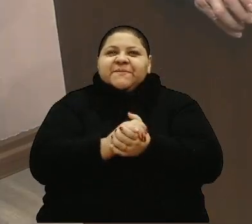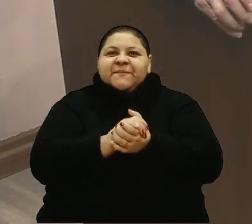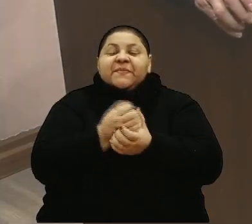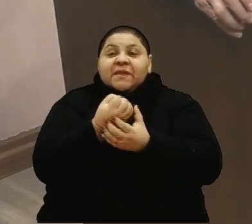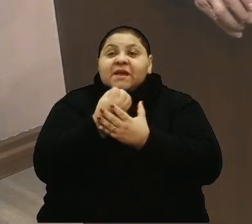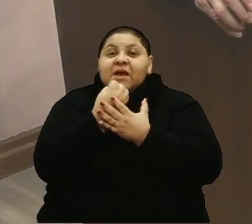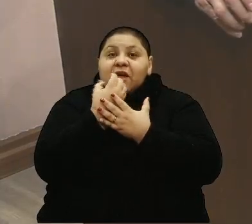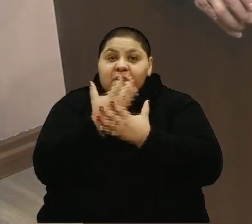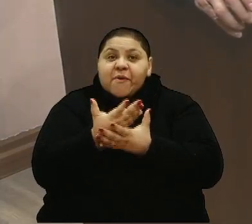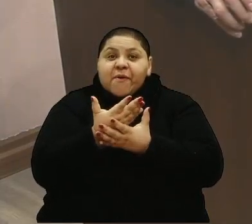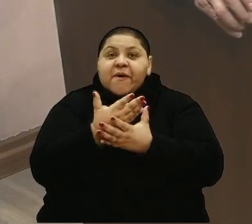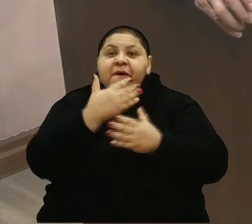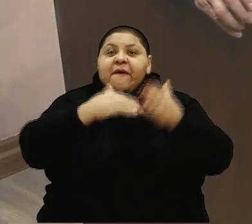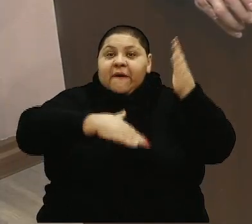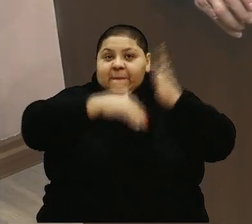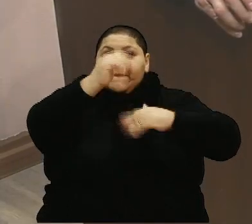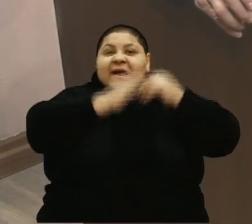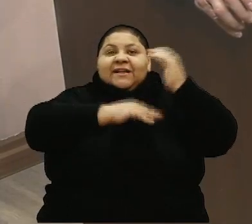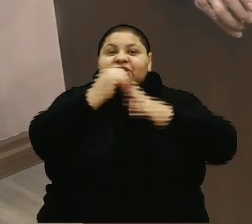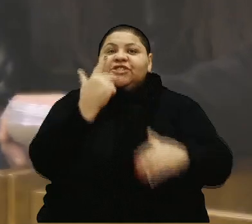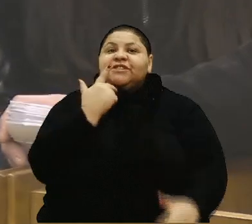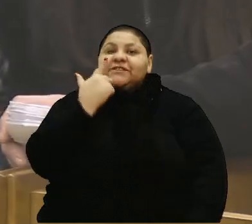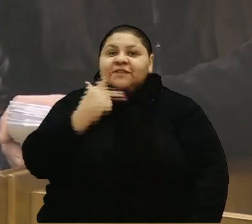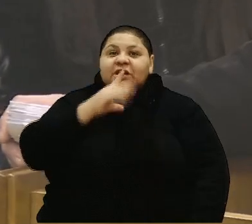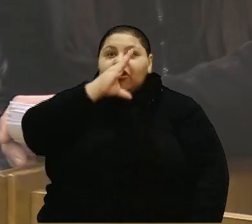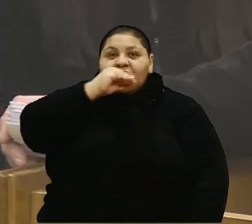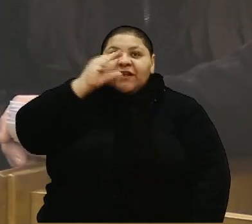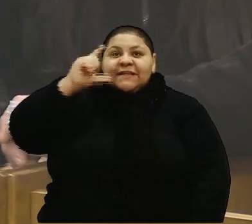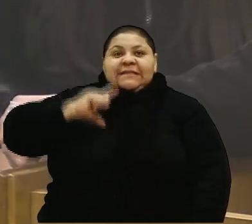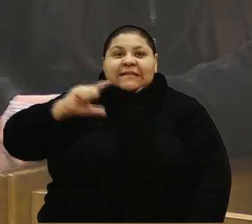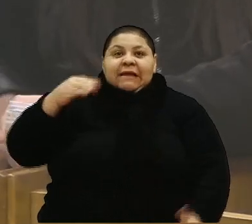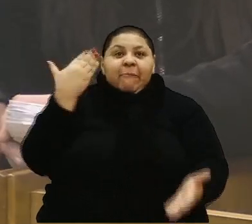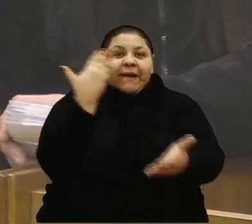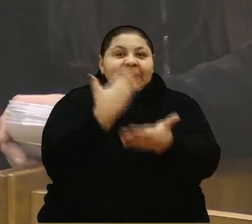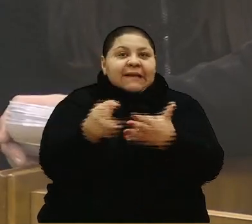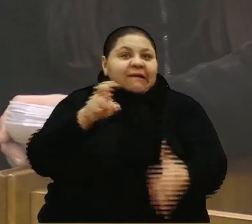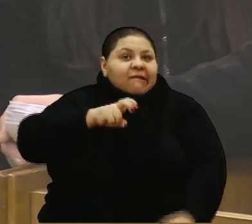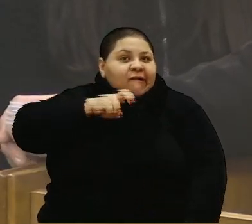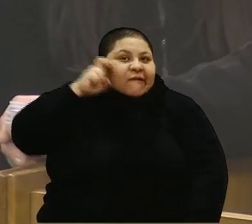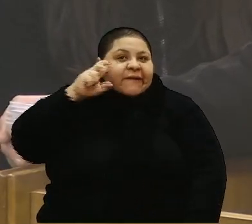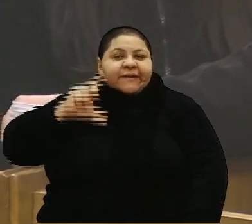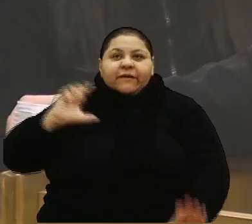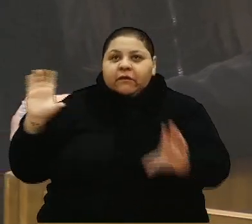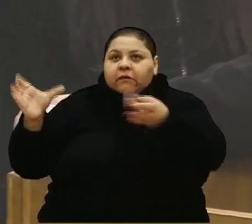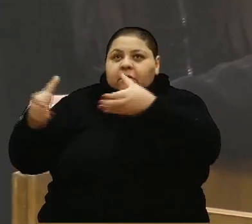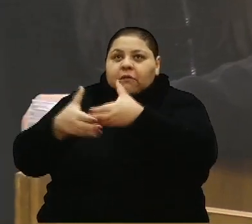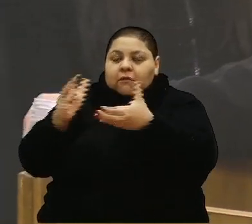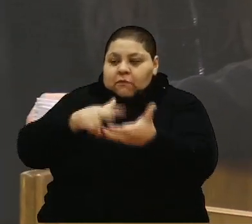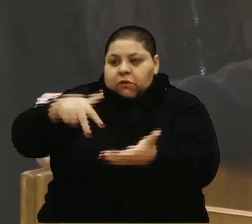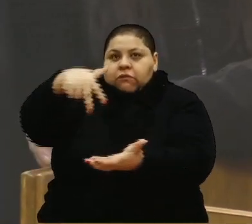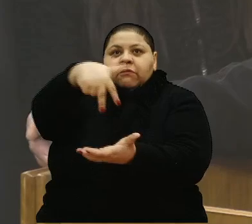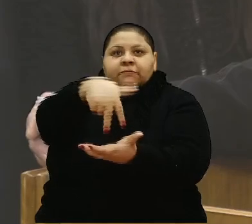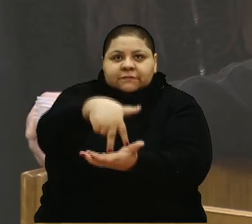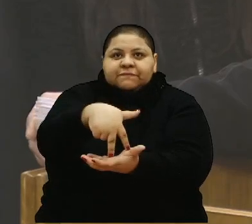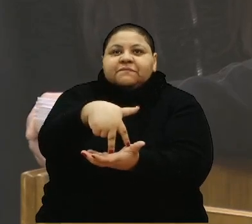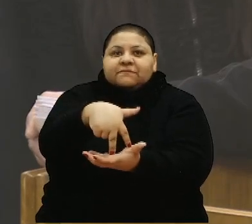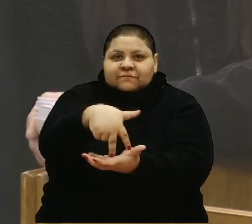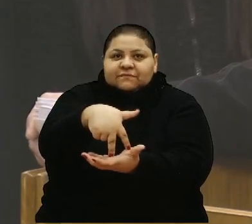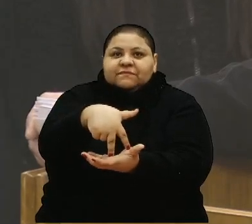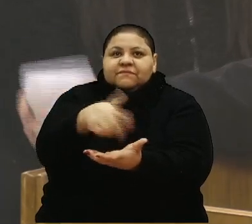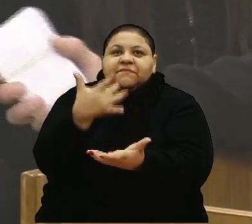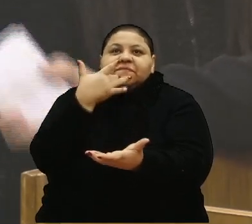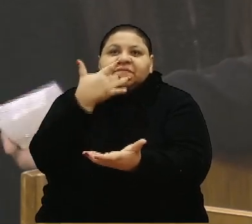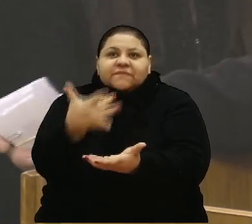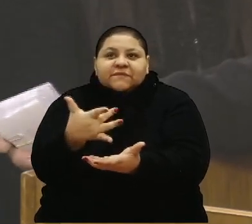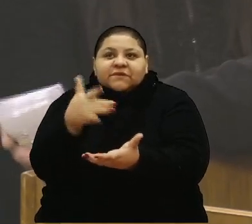É bom o exercício também da fala, né? Os adolescentes têm que perder a timidez. Nós temos o grupo lá, Protagonismo, e à tarde são